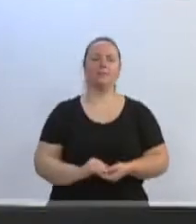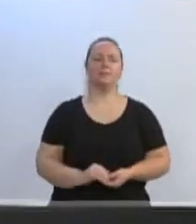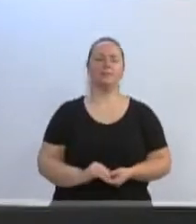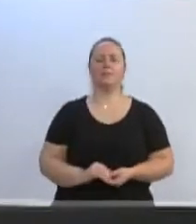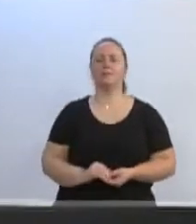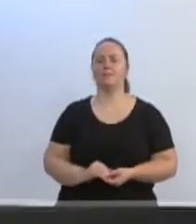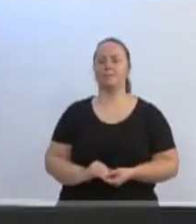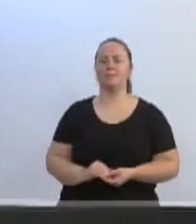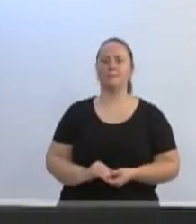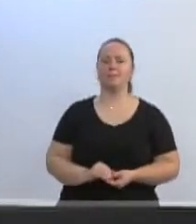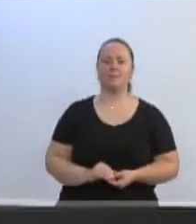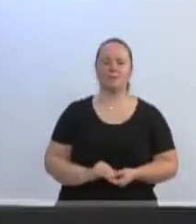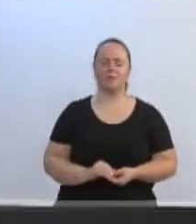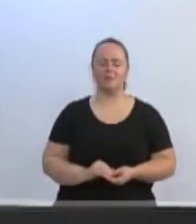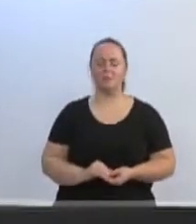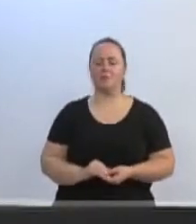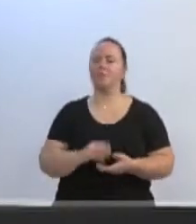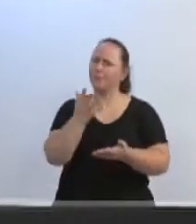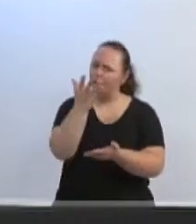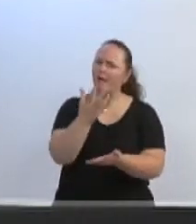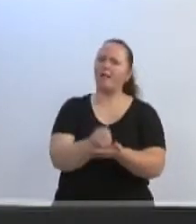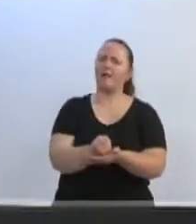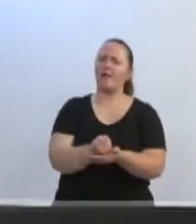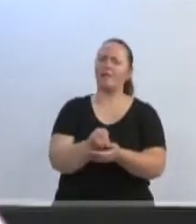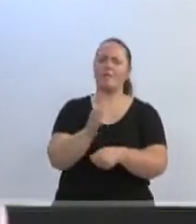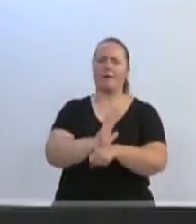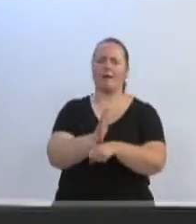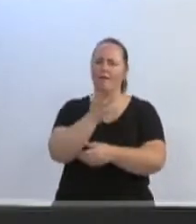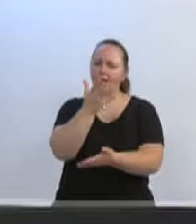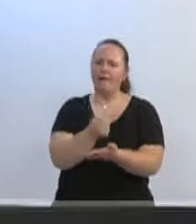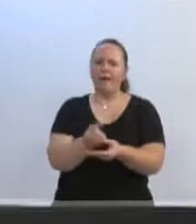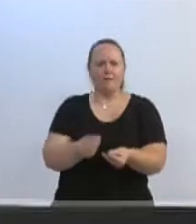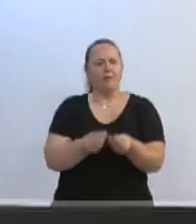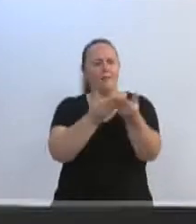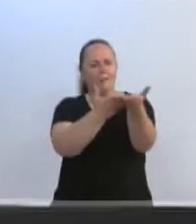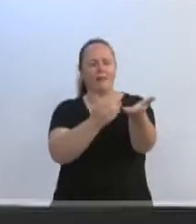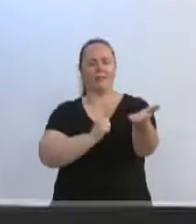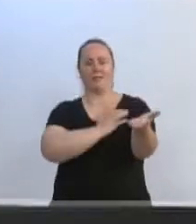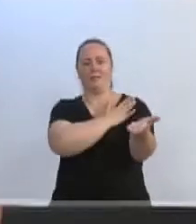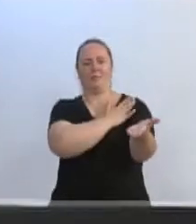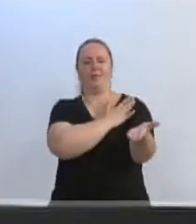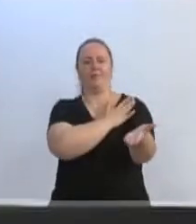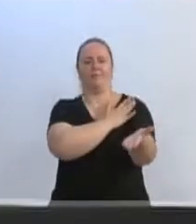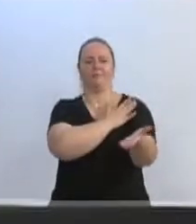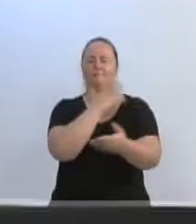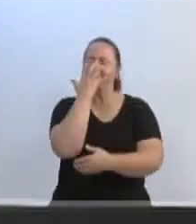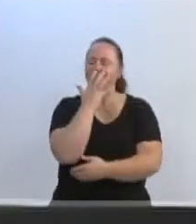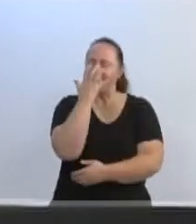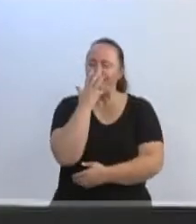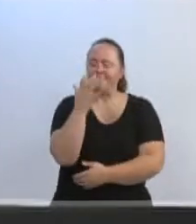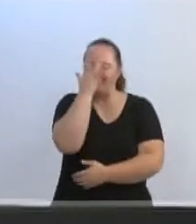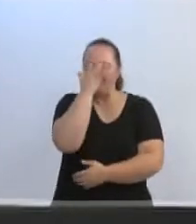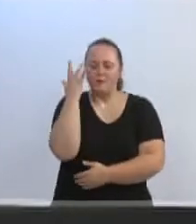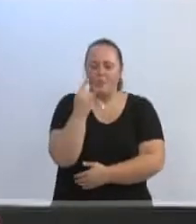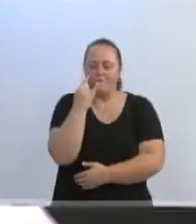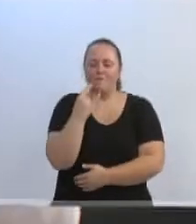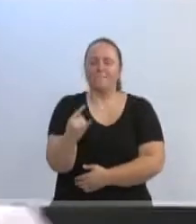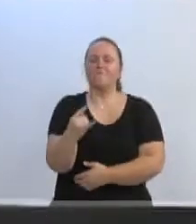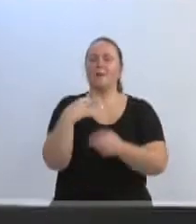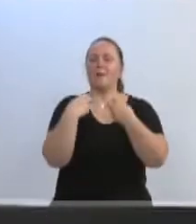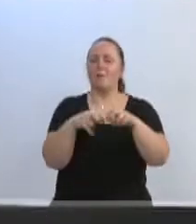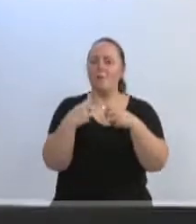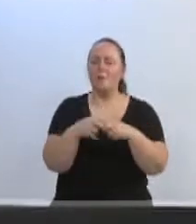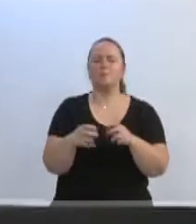entrega aqui para o líder do governo, para eles entregar para o Napoleão, que essa é a forma inteligente de fazer e atrair com que os usuários usem e utilizem o